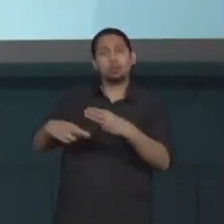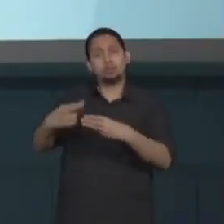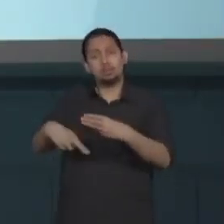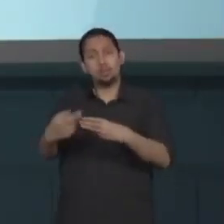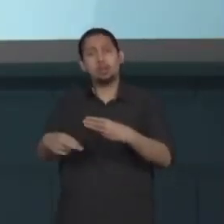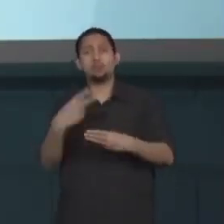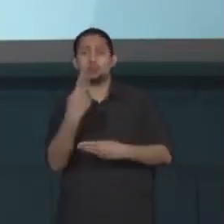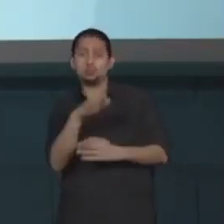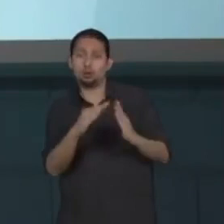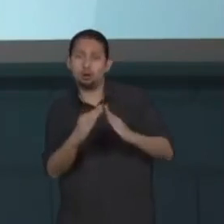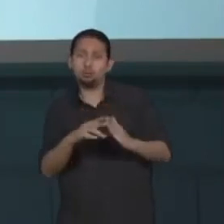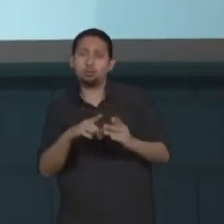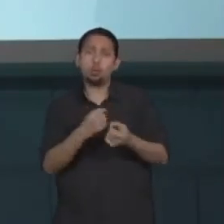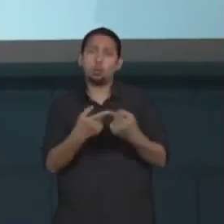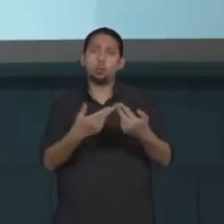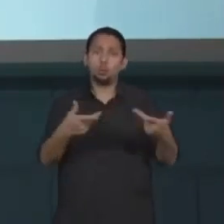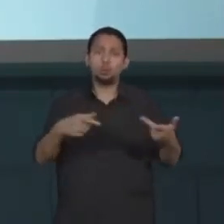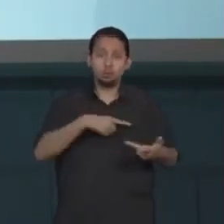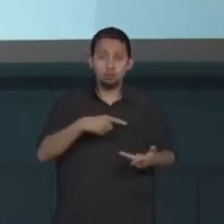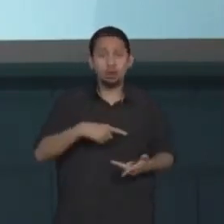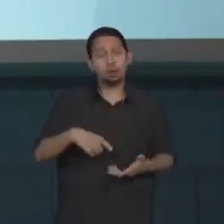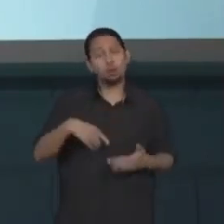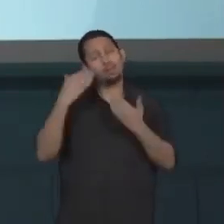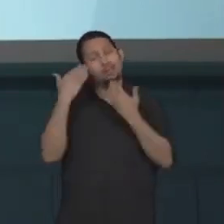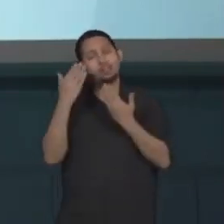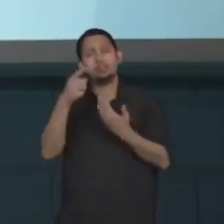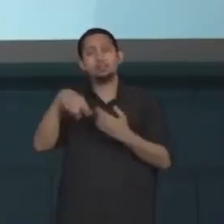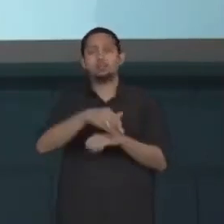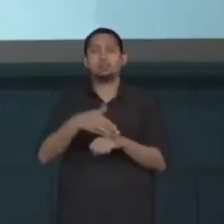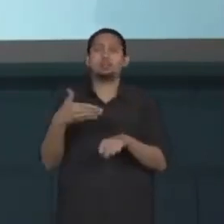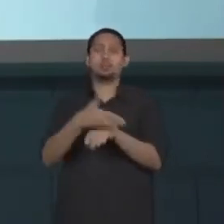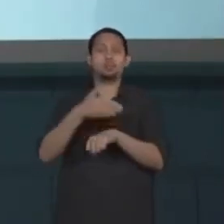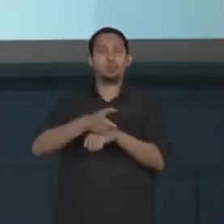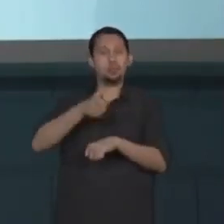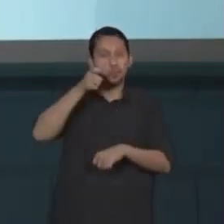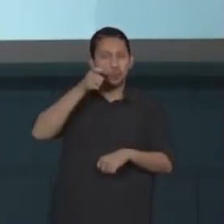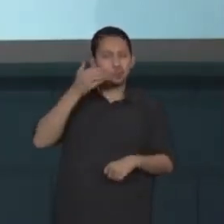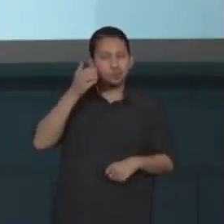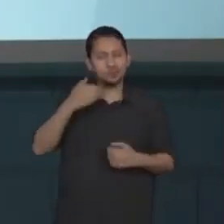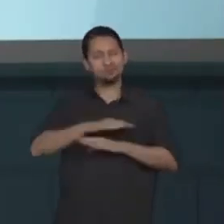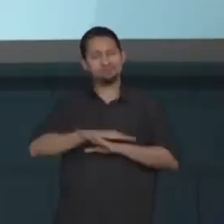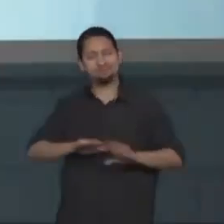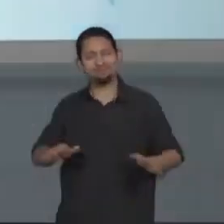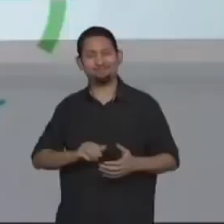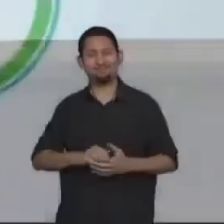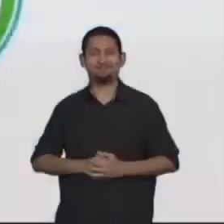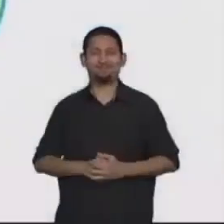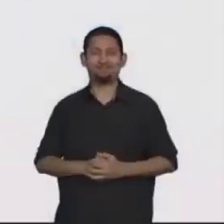casa. Agradeço a participação de todos e fico por aqui.